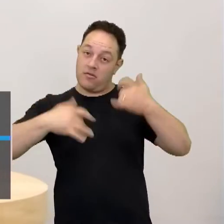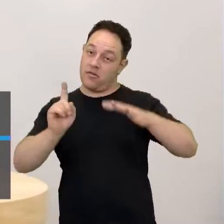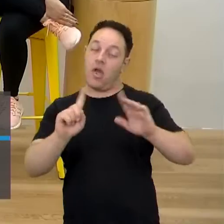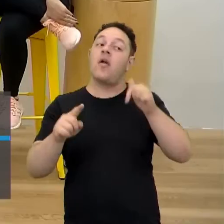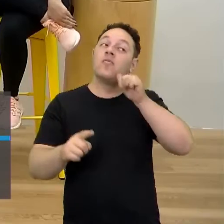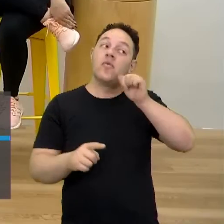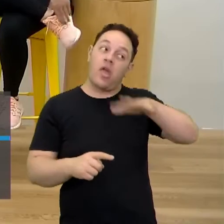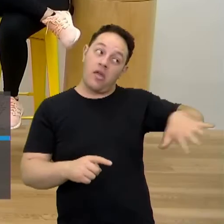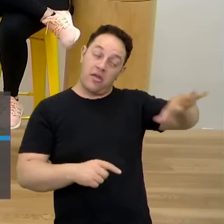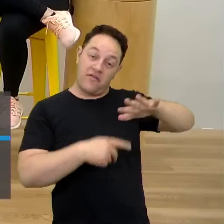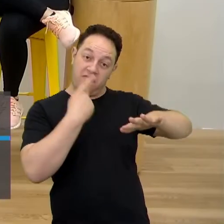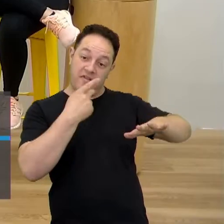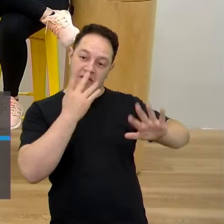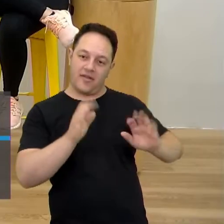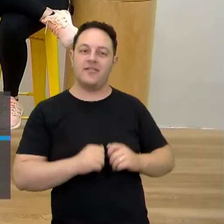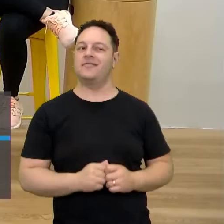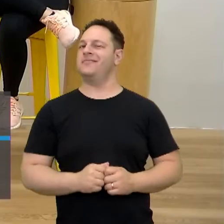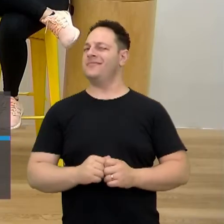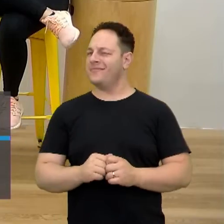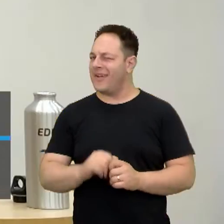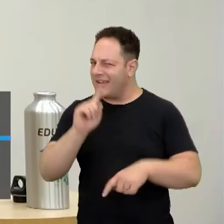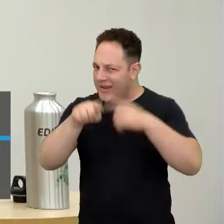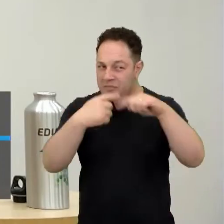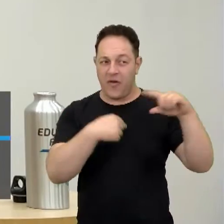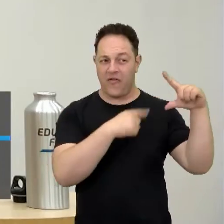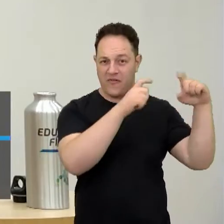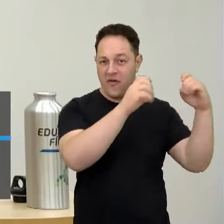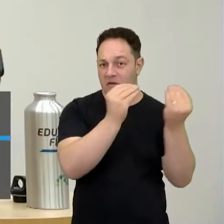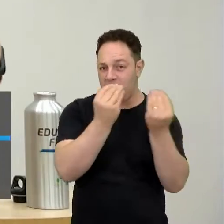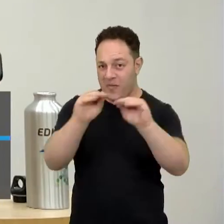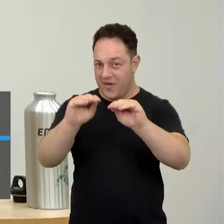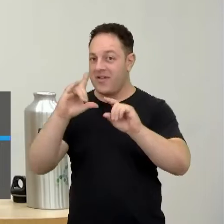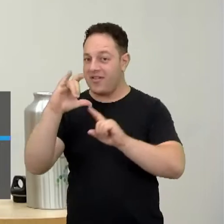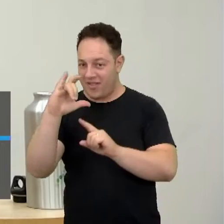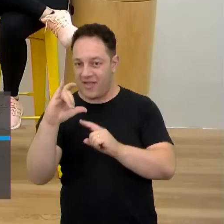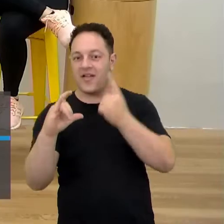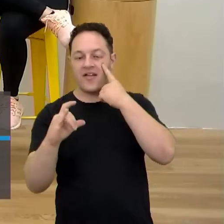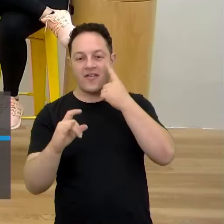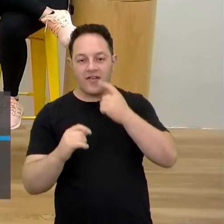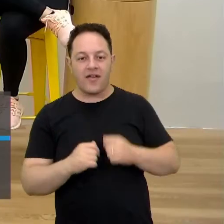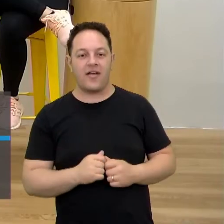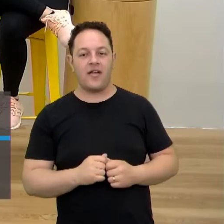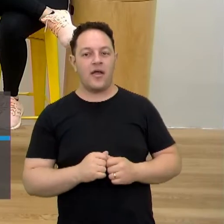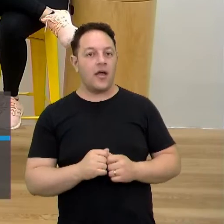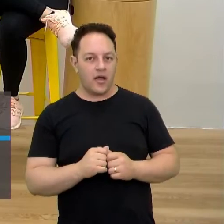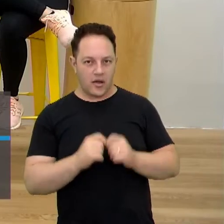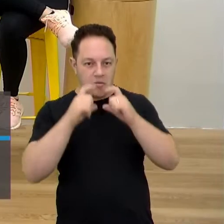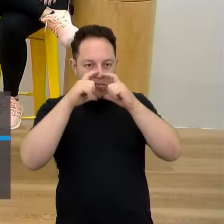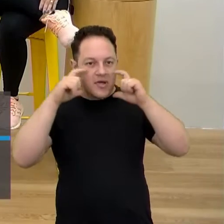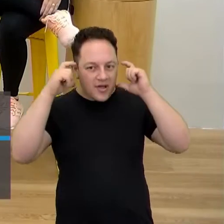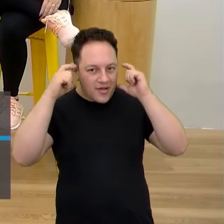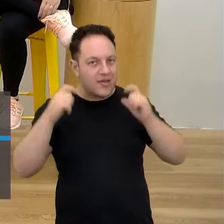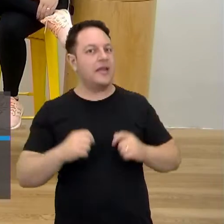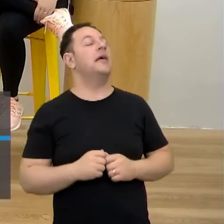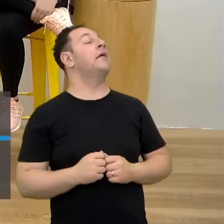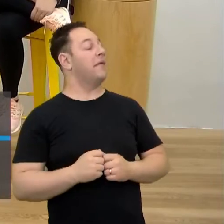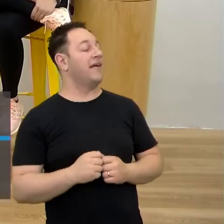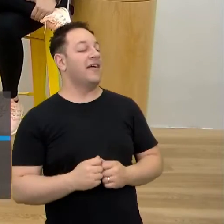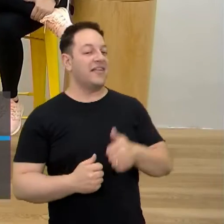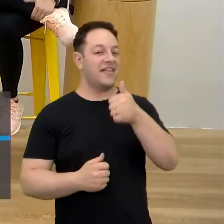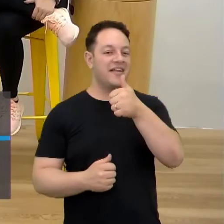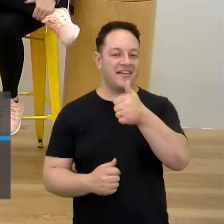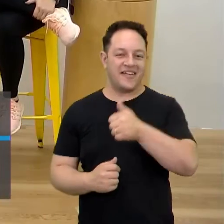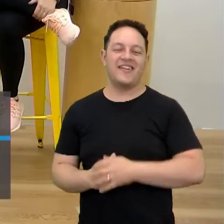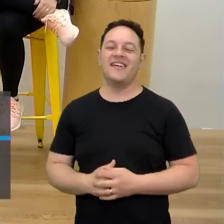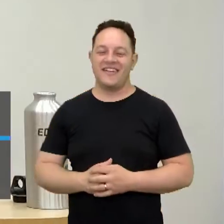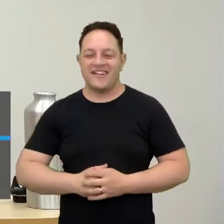Oh. Gente, depois a gente tira uma foto, então, e põe no Instagram. De Vamos máscara. tirar uma foto? De máscara. De máscara? Tá, Tá bom, de E aí, máscara. quem que deu a resposta aí?